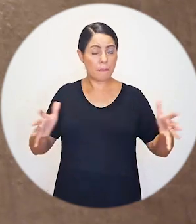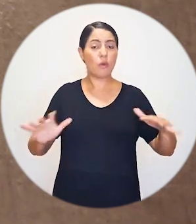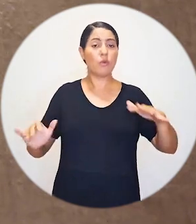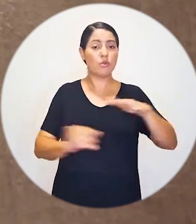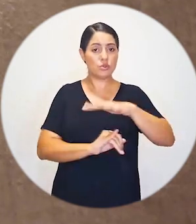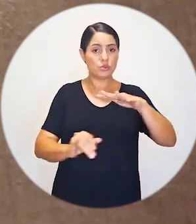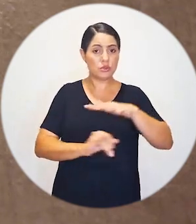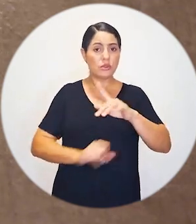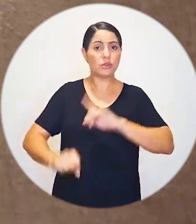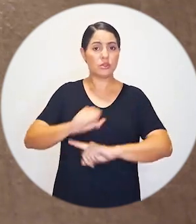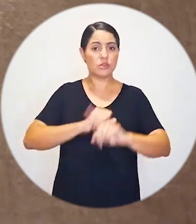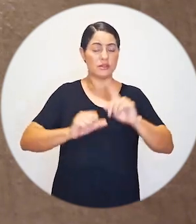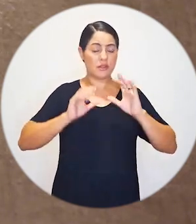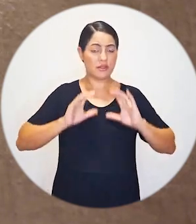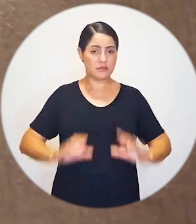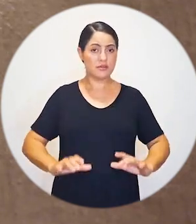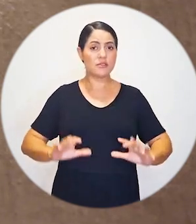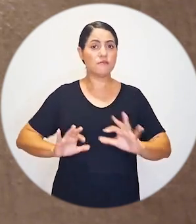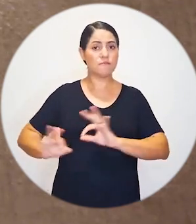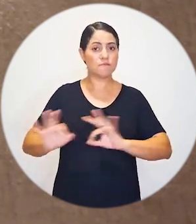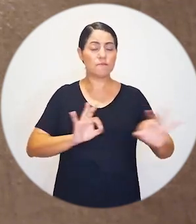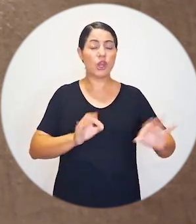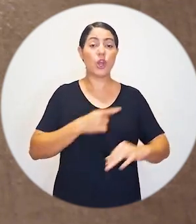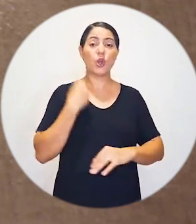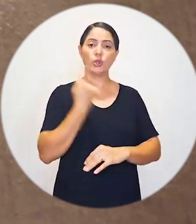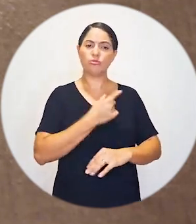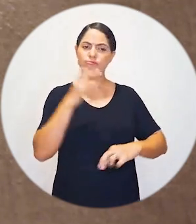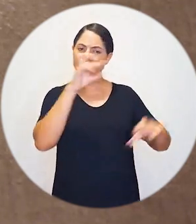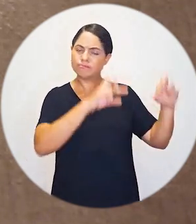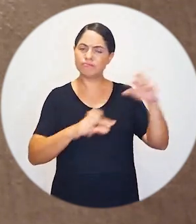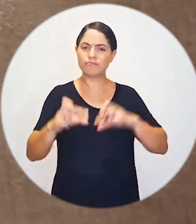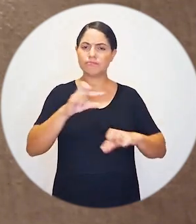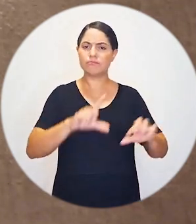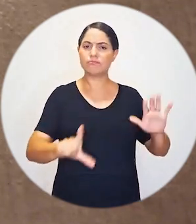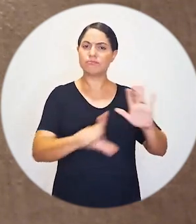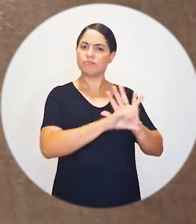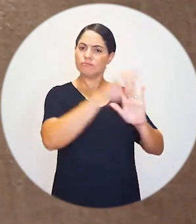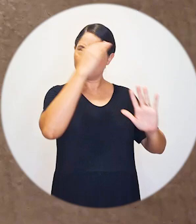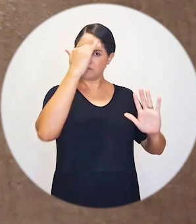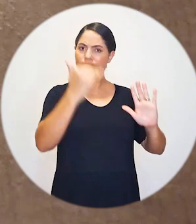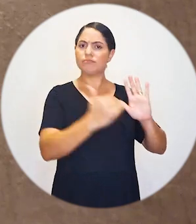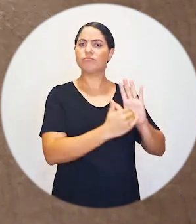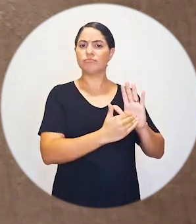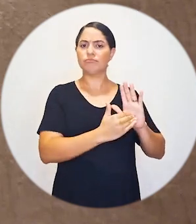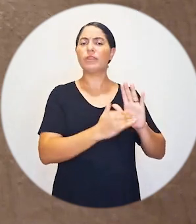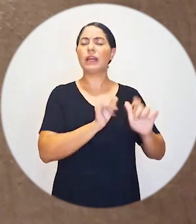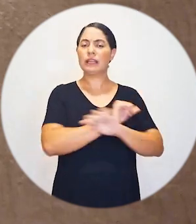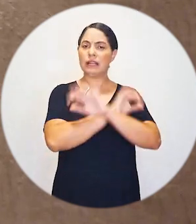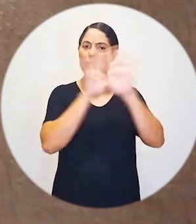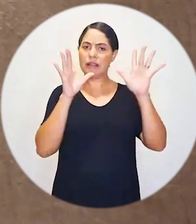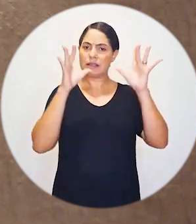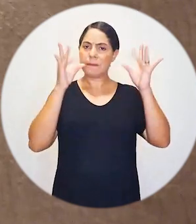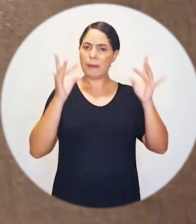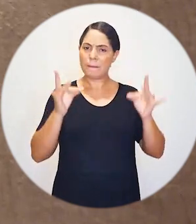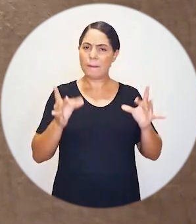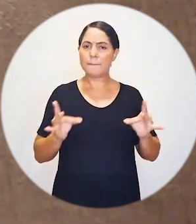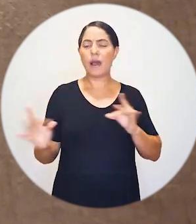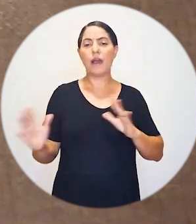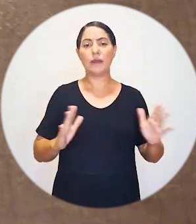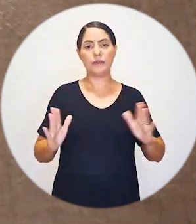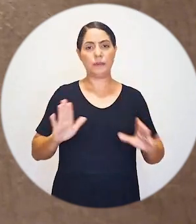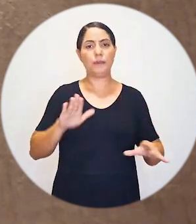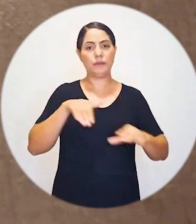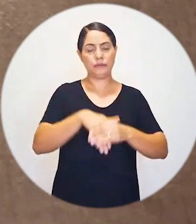organizada, fiscalizar o regular cumprimento da lei e contribuir para a transparência do processo eleitoral. A nossa